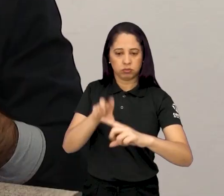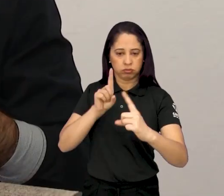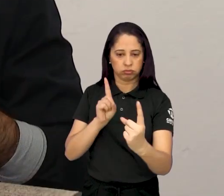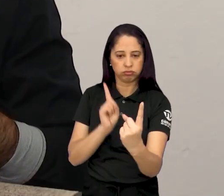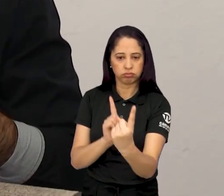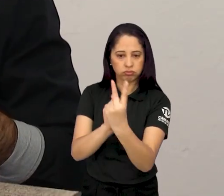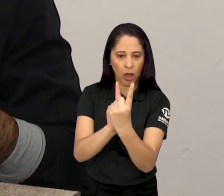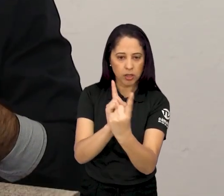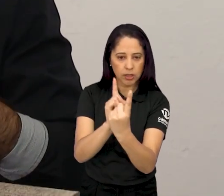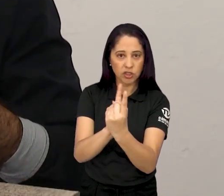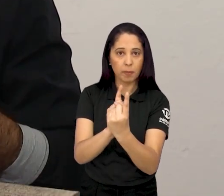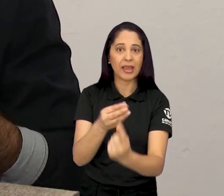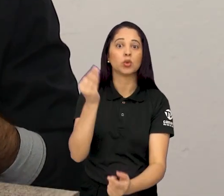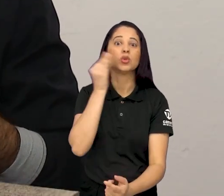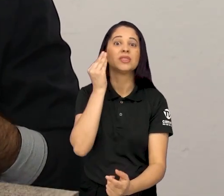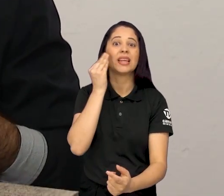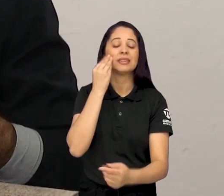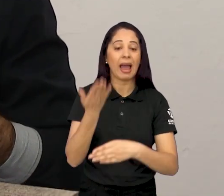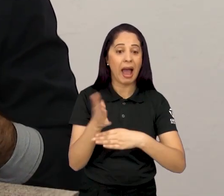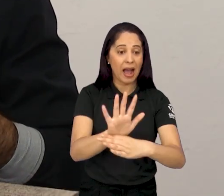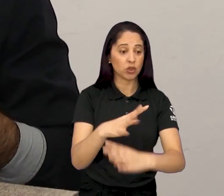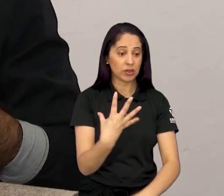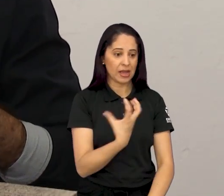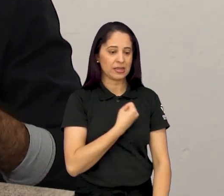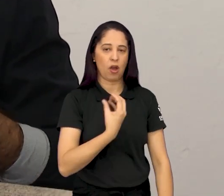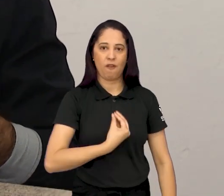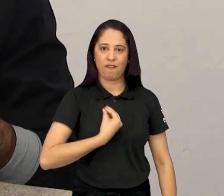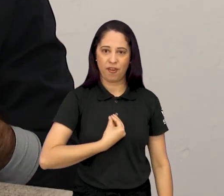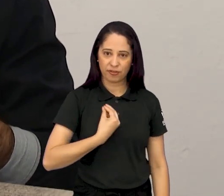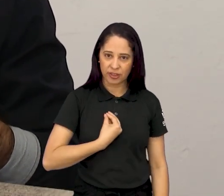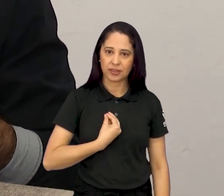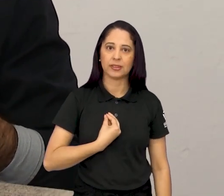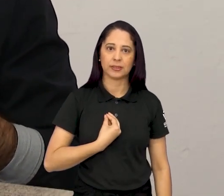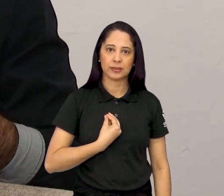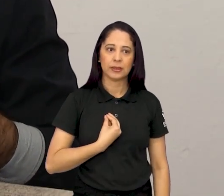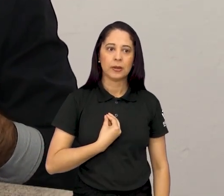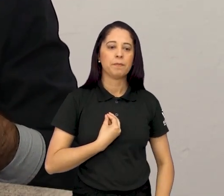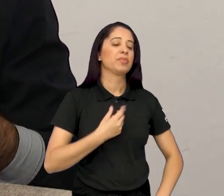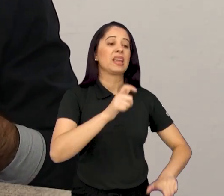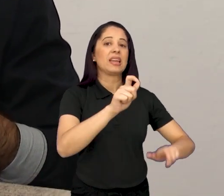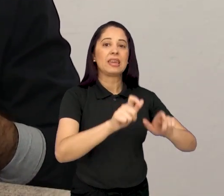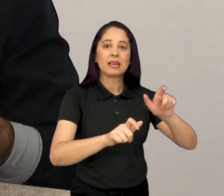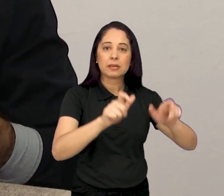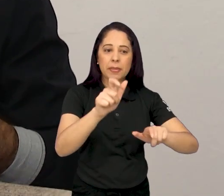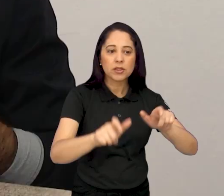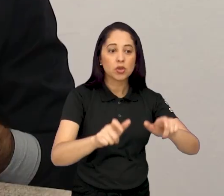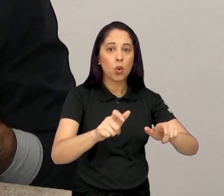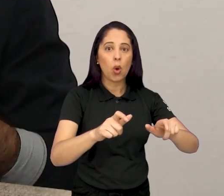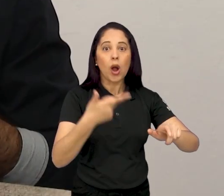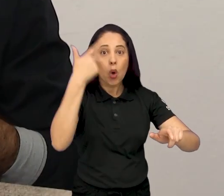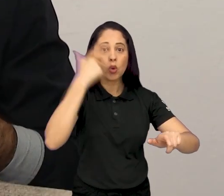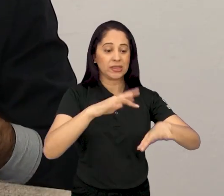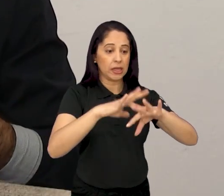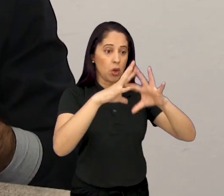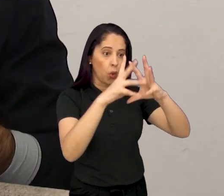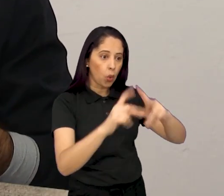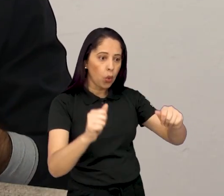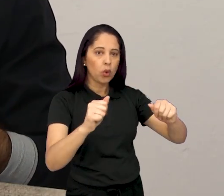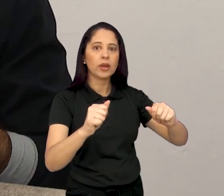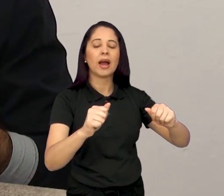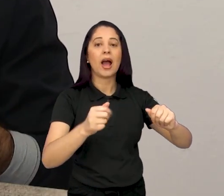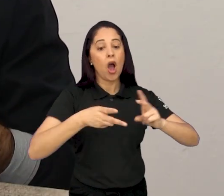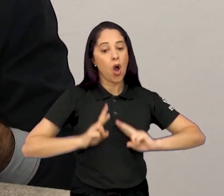esse para tentar salvar vidas. E dessas pessoas que foram curadas, algumas anônimas permaneceram na cidade,